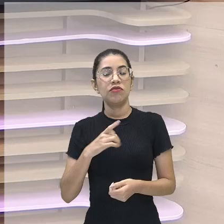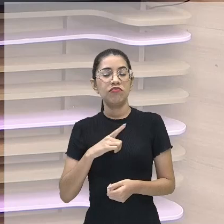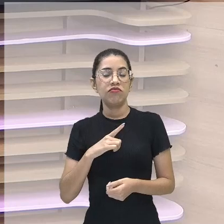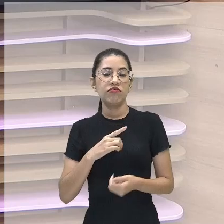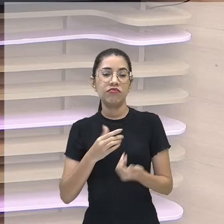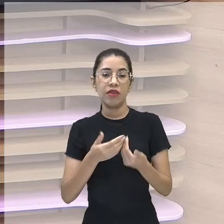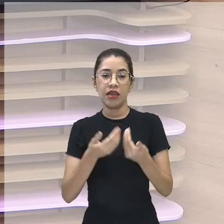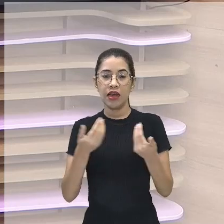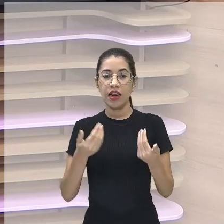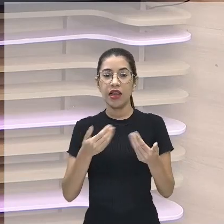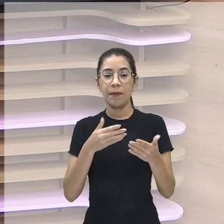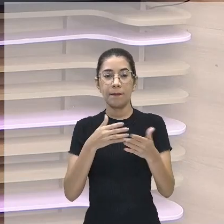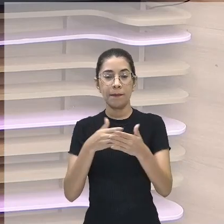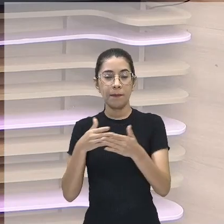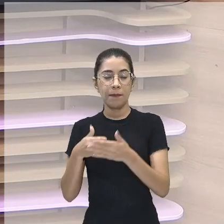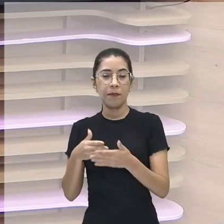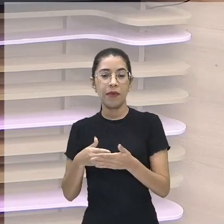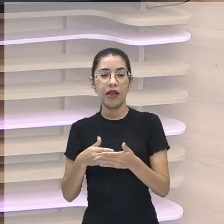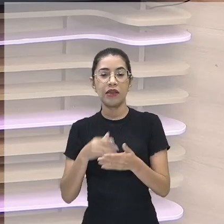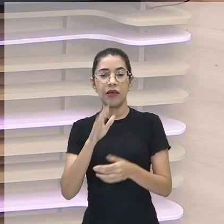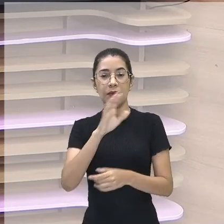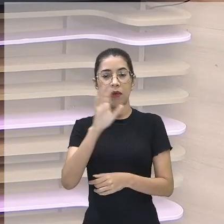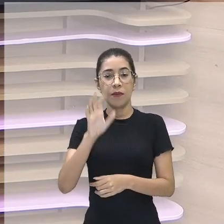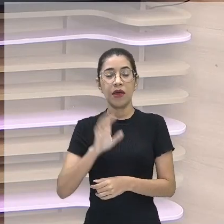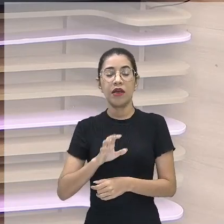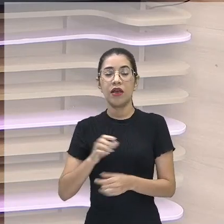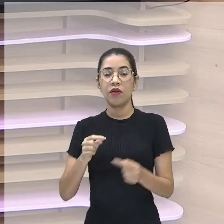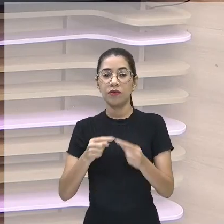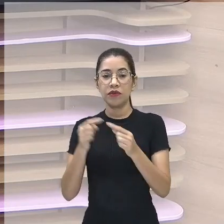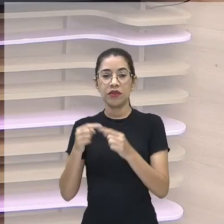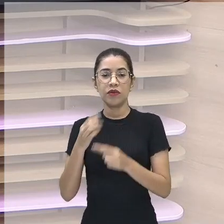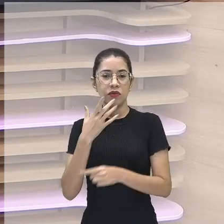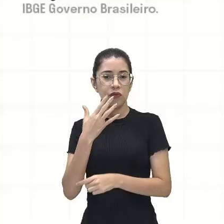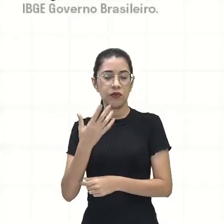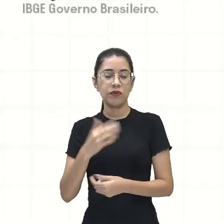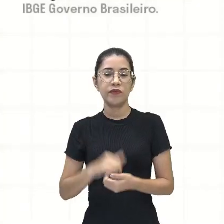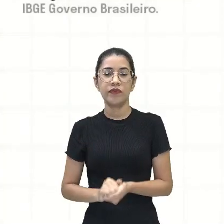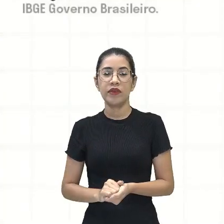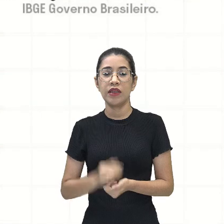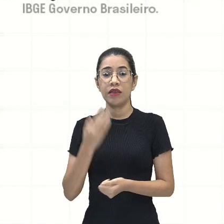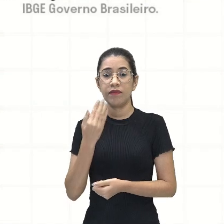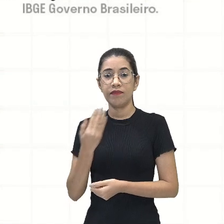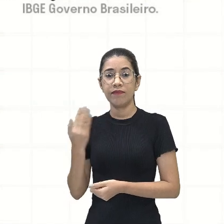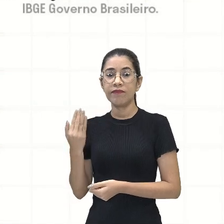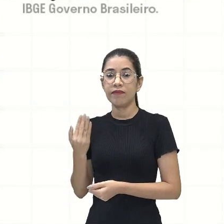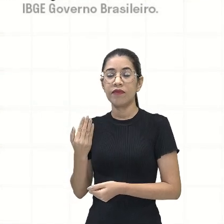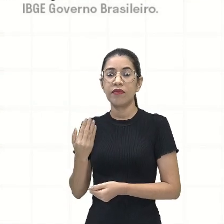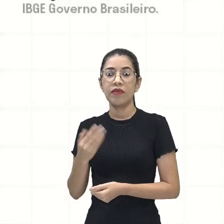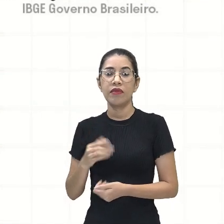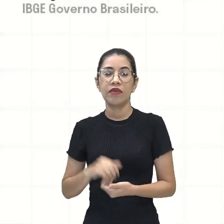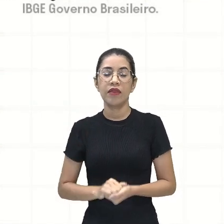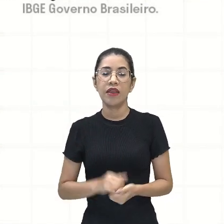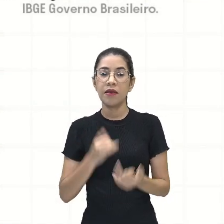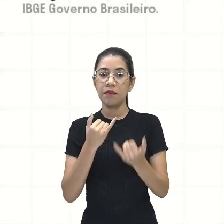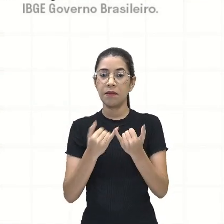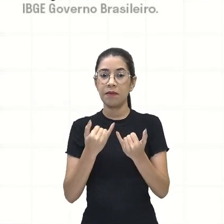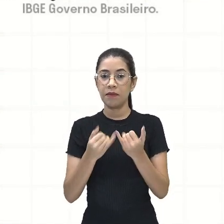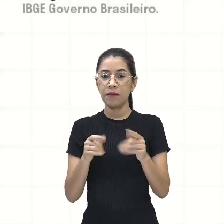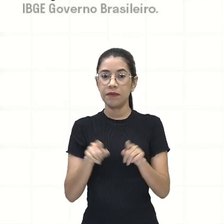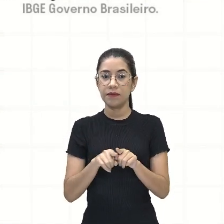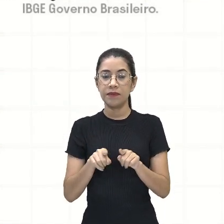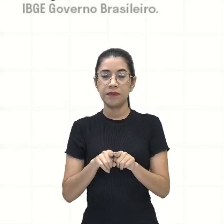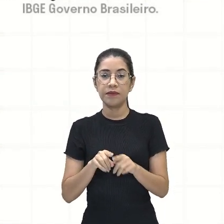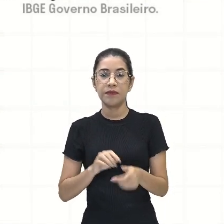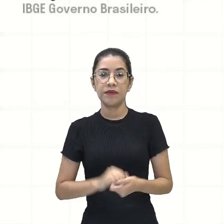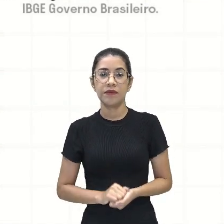das regiões de acordo ali com as suas cores, né? E esse mapa, será se ele está ali parecido, né?